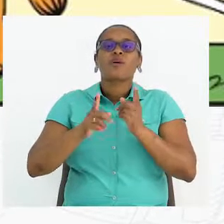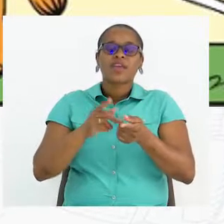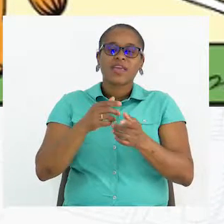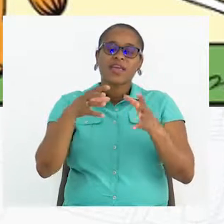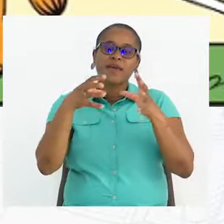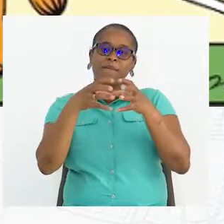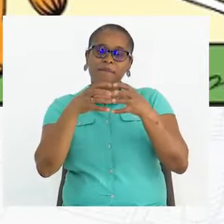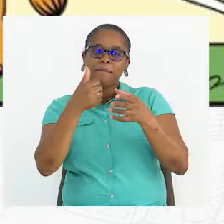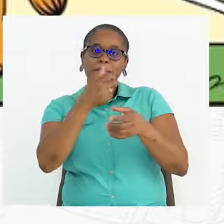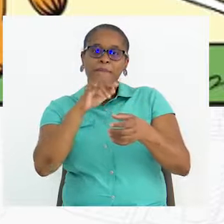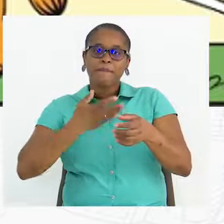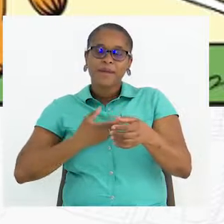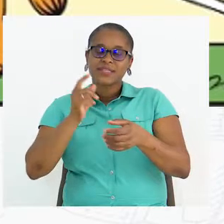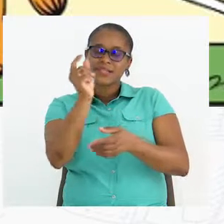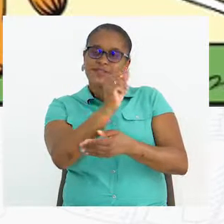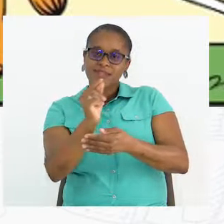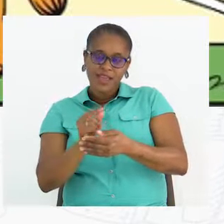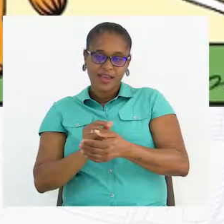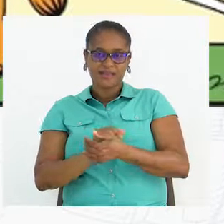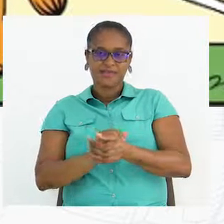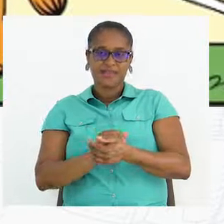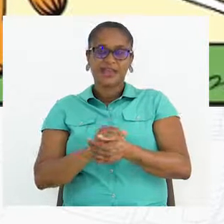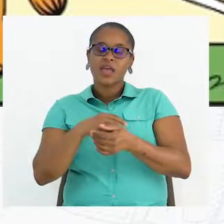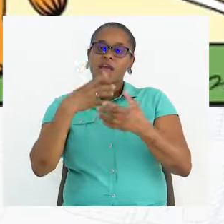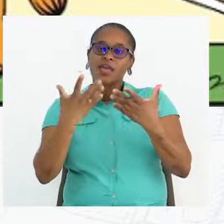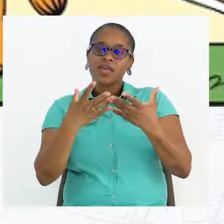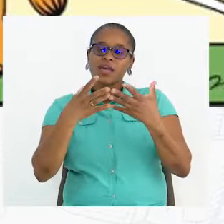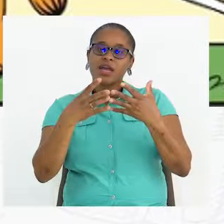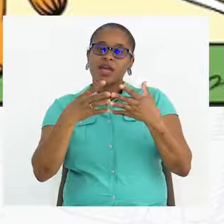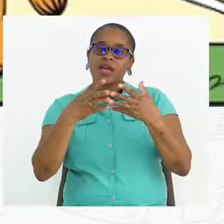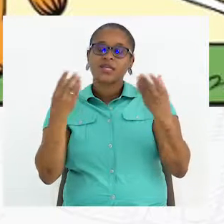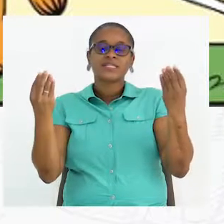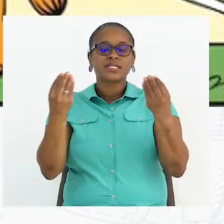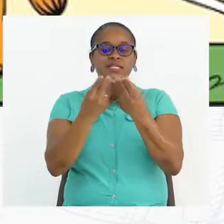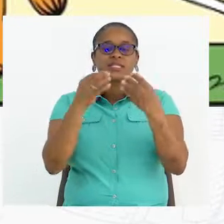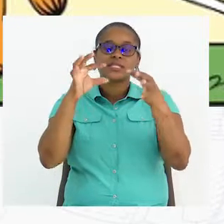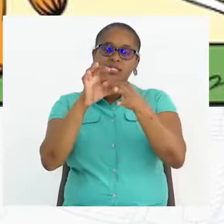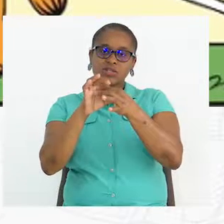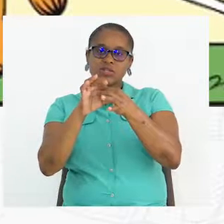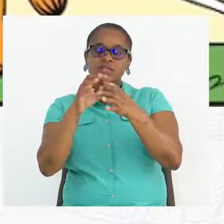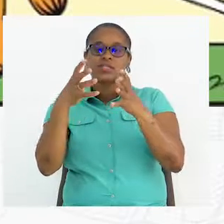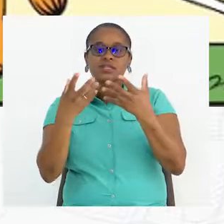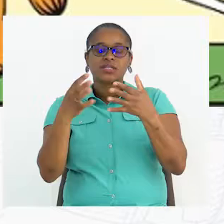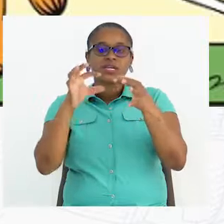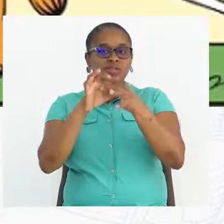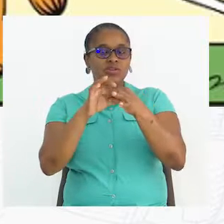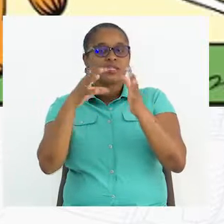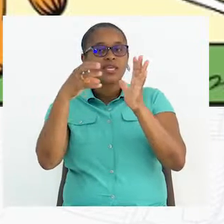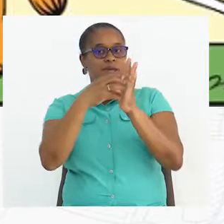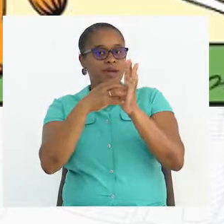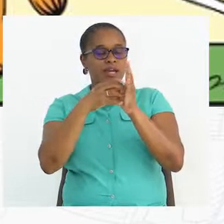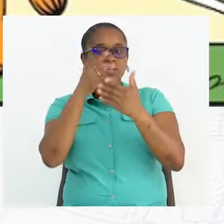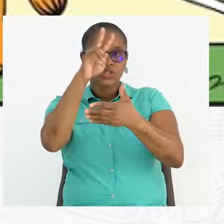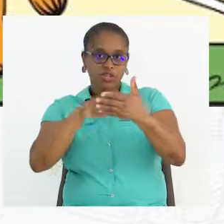a banda desenhada. É associação de imagem e texto. Vejam que nós temos aqui sequência